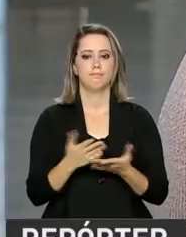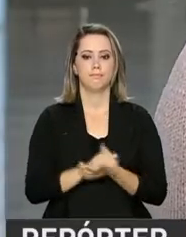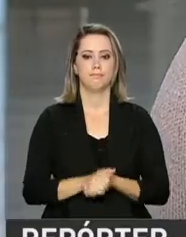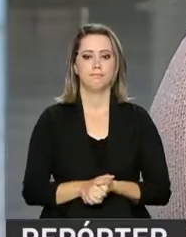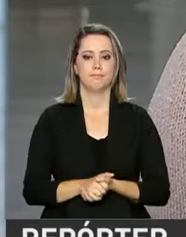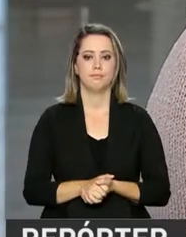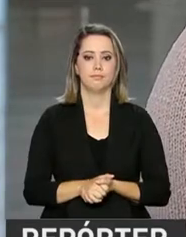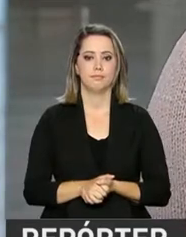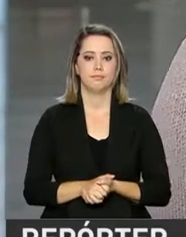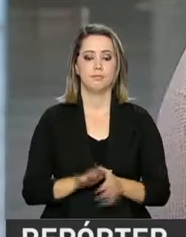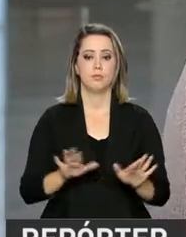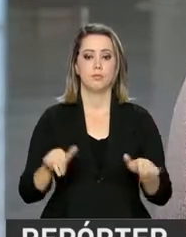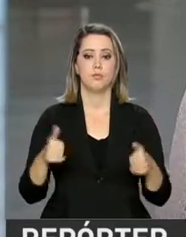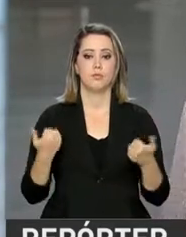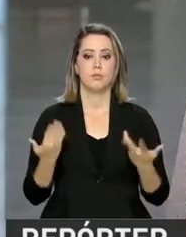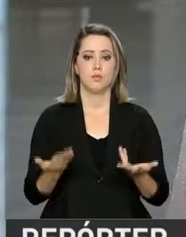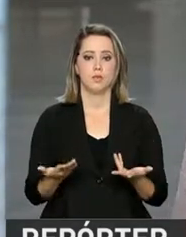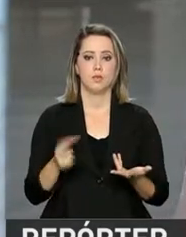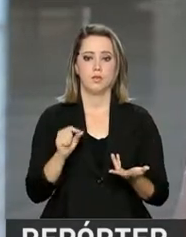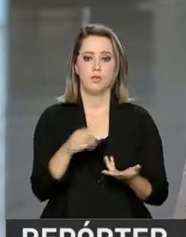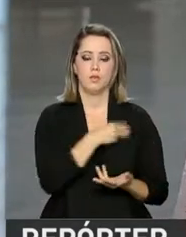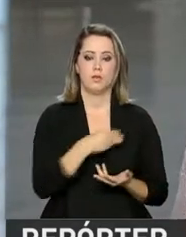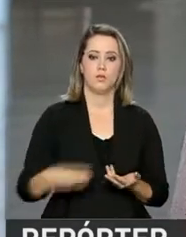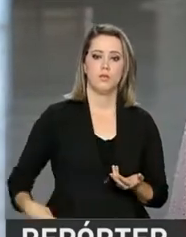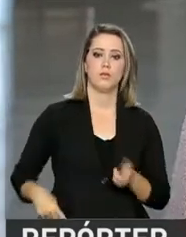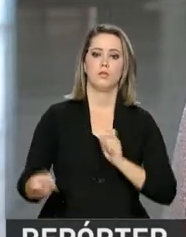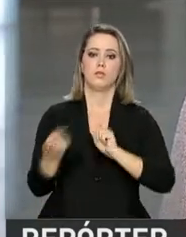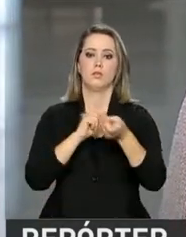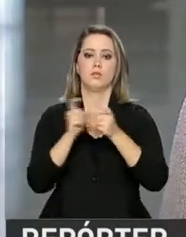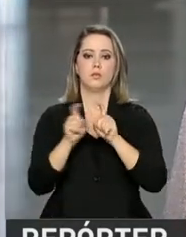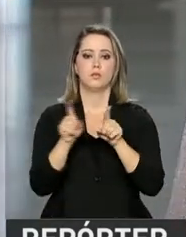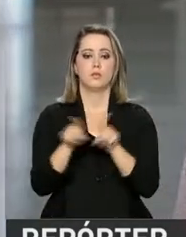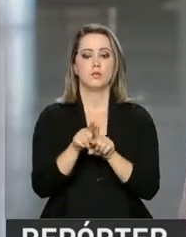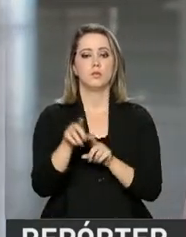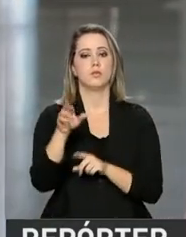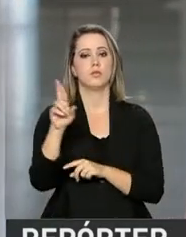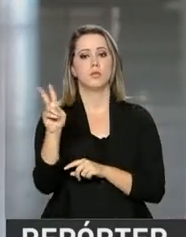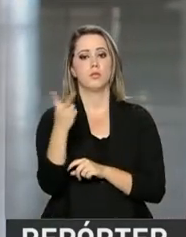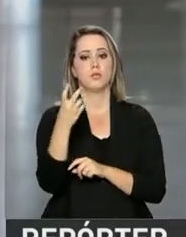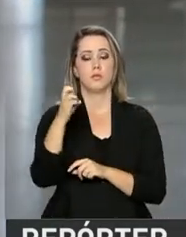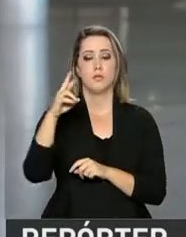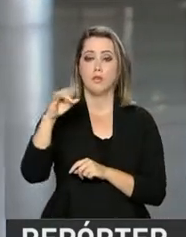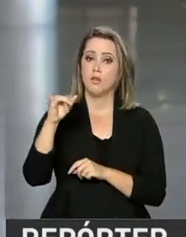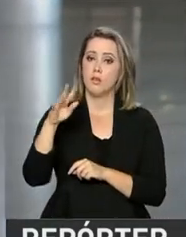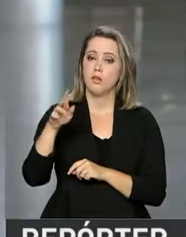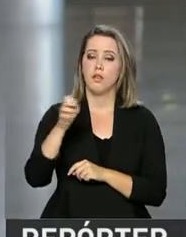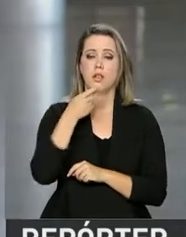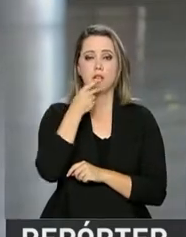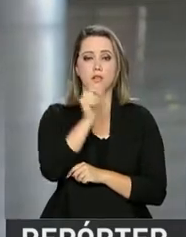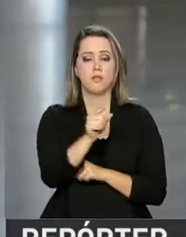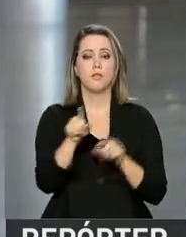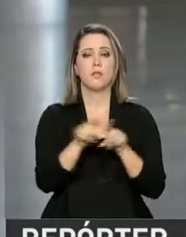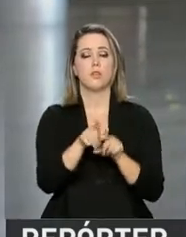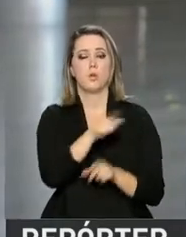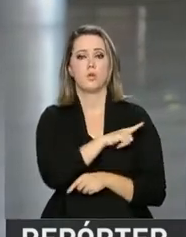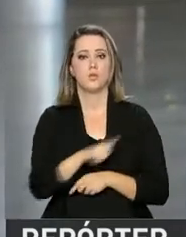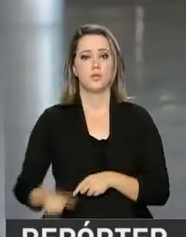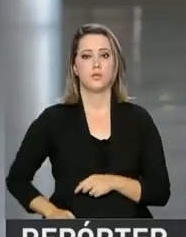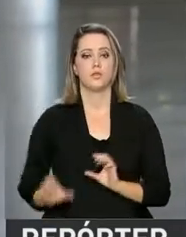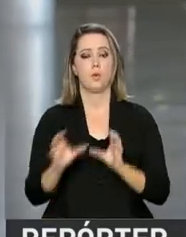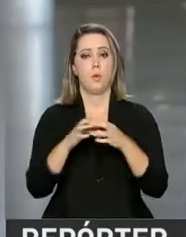é eu fui um ministro da fazenda henrique meirelles garantiu aos governadores que o